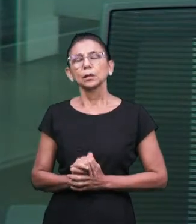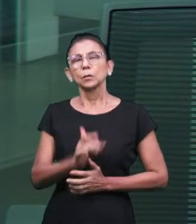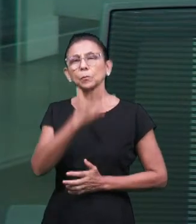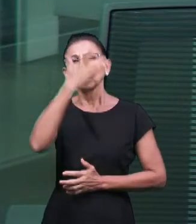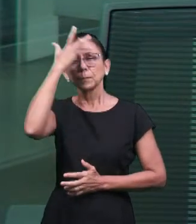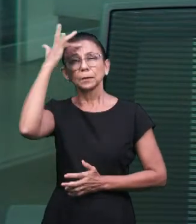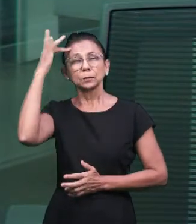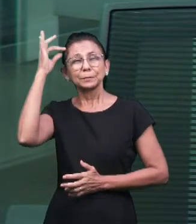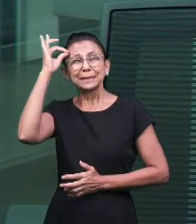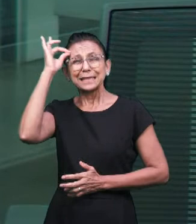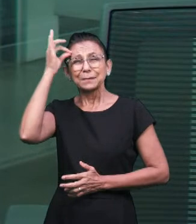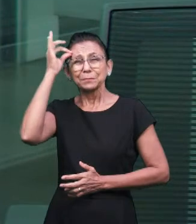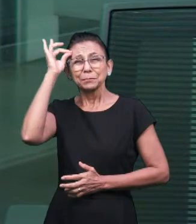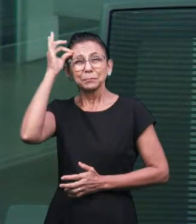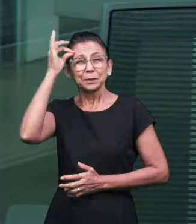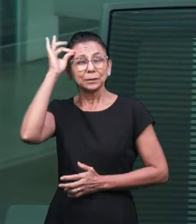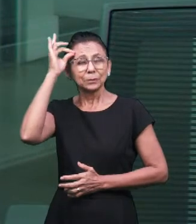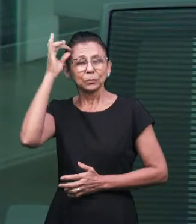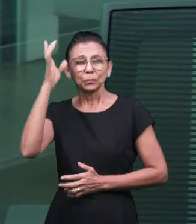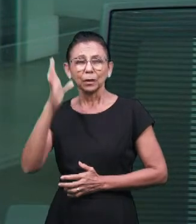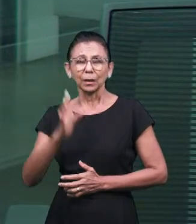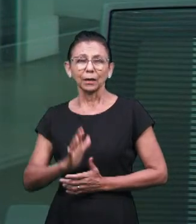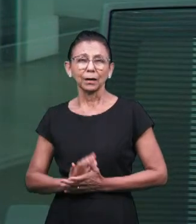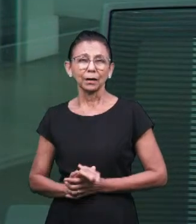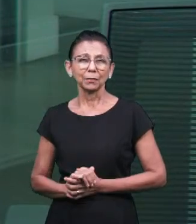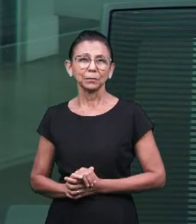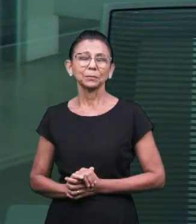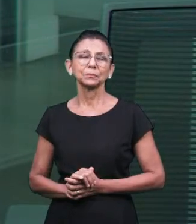profundamente espiritual, e era uma